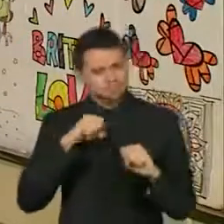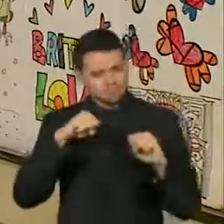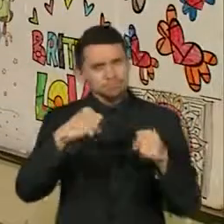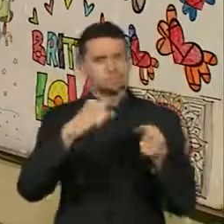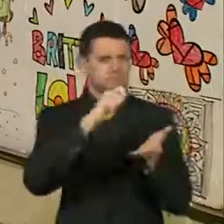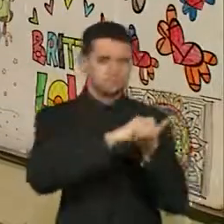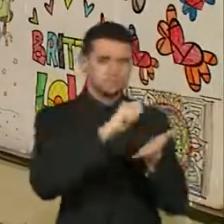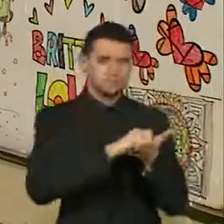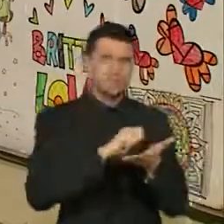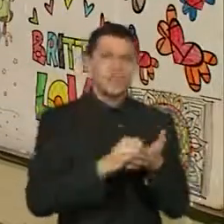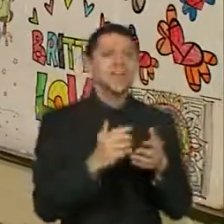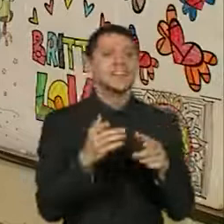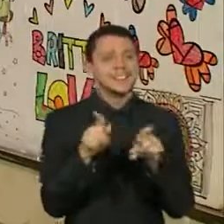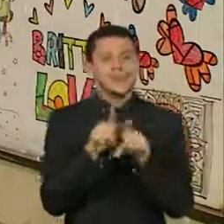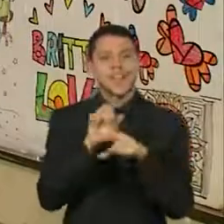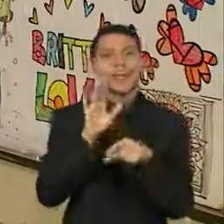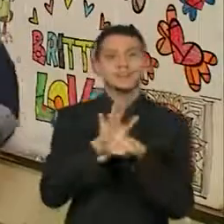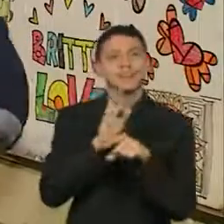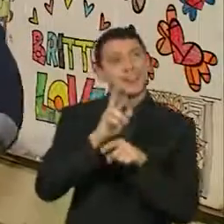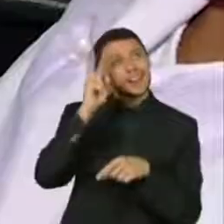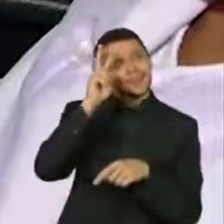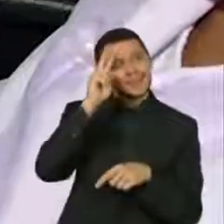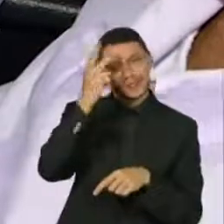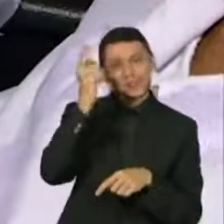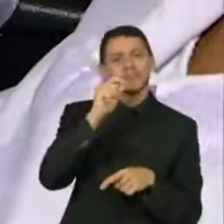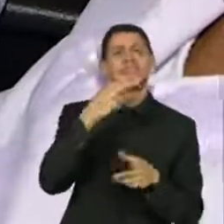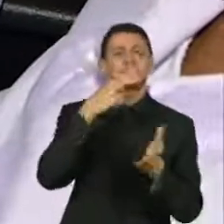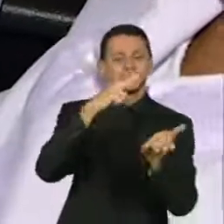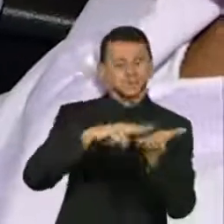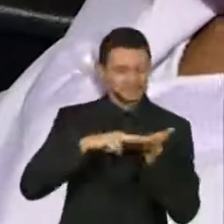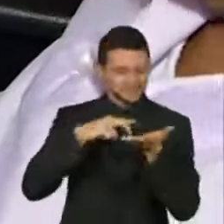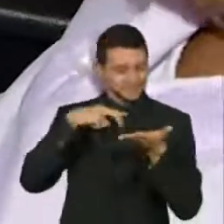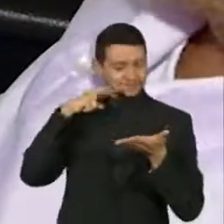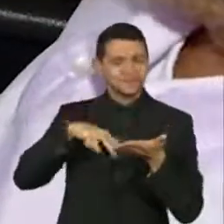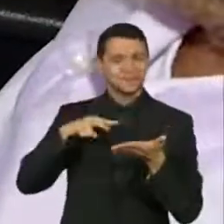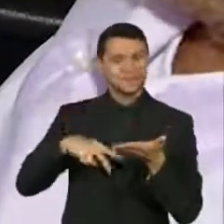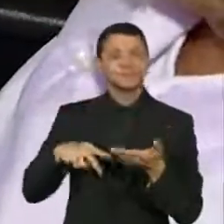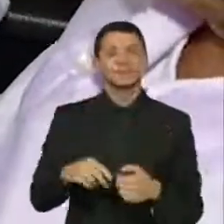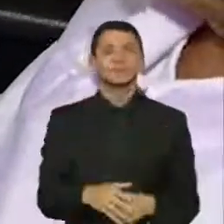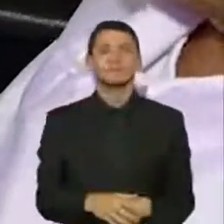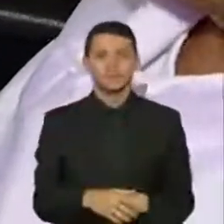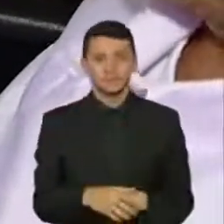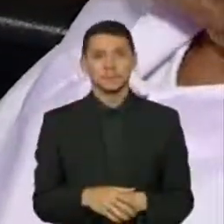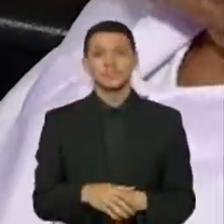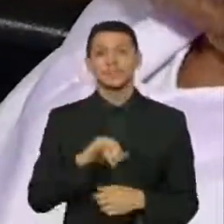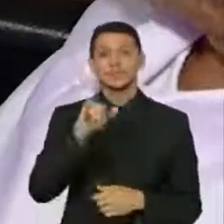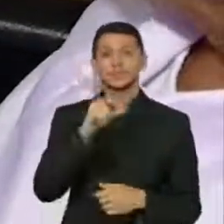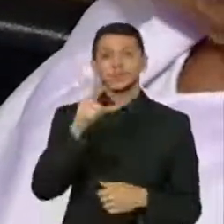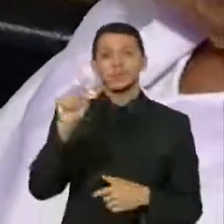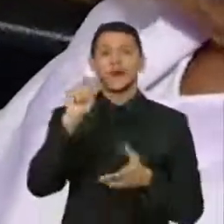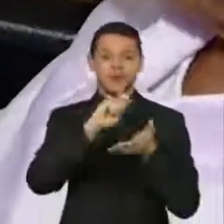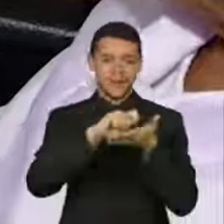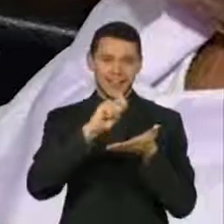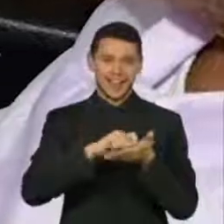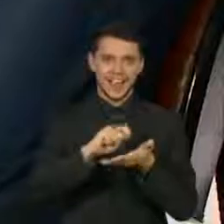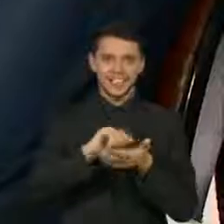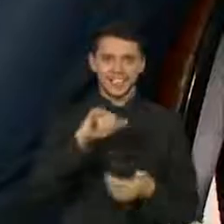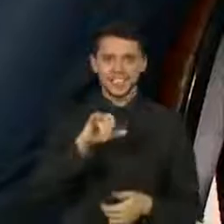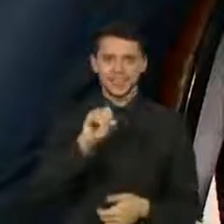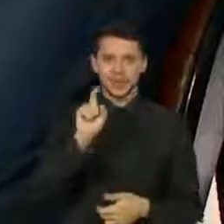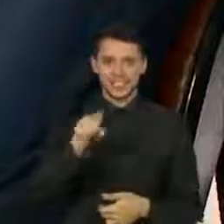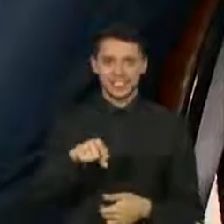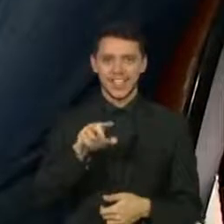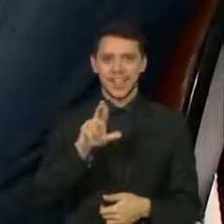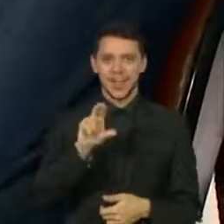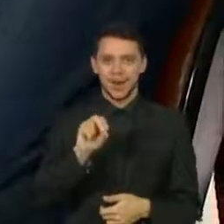memórias daqueles que recebem esse carinho. João escreveu uma carta para o seu José Rosa, lá do Lar Cristo